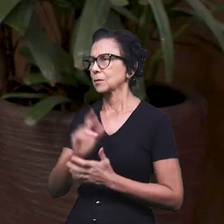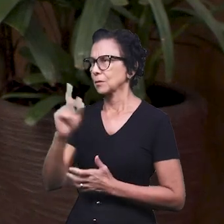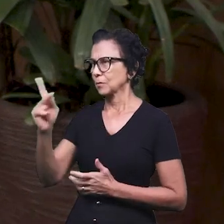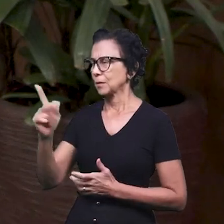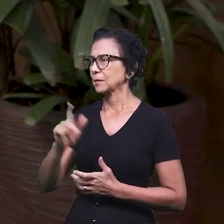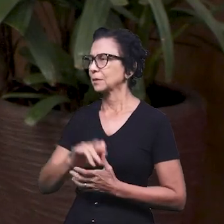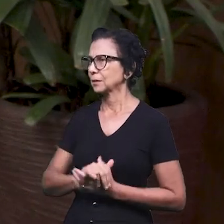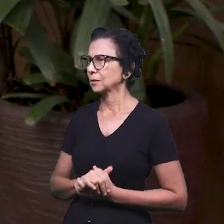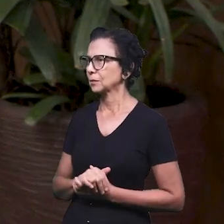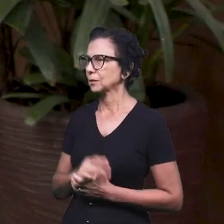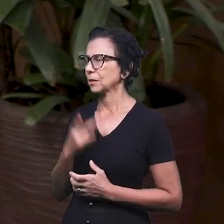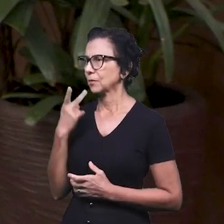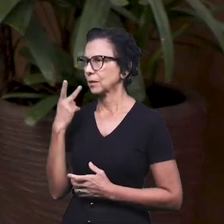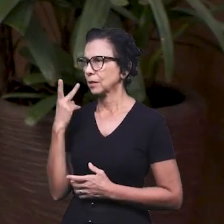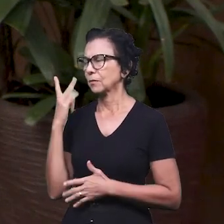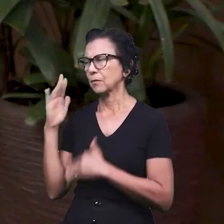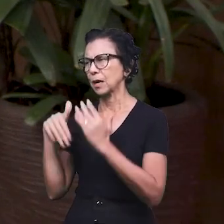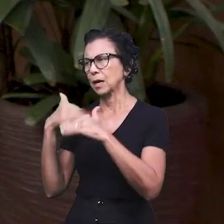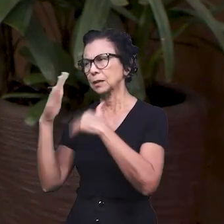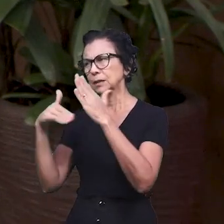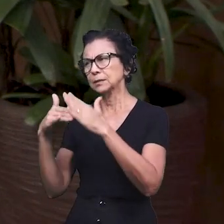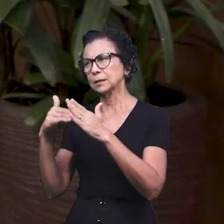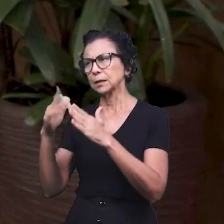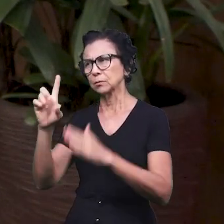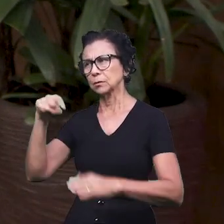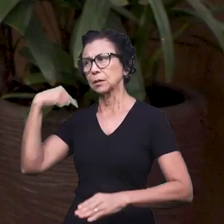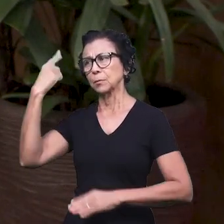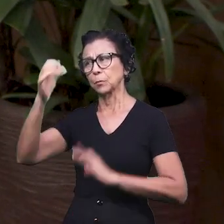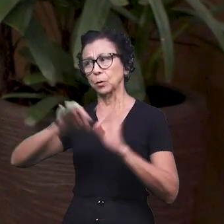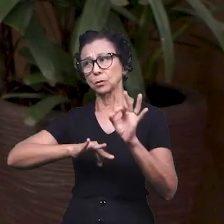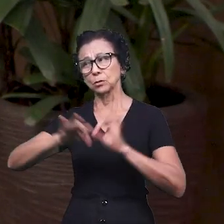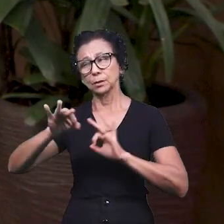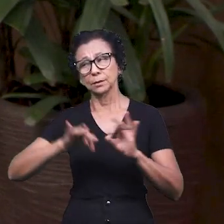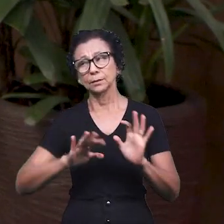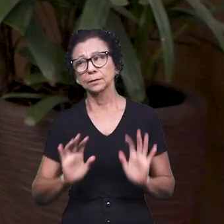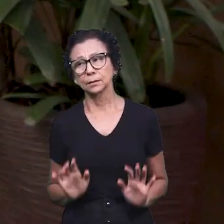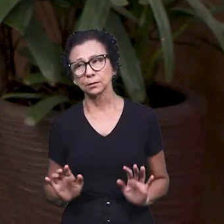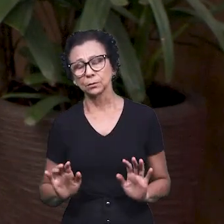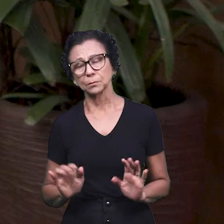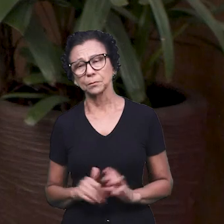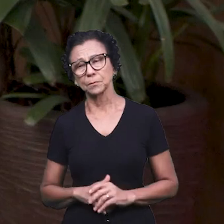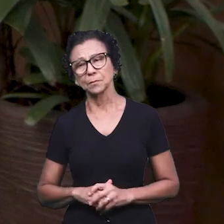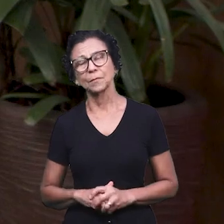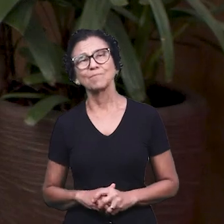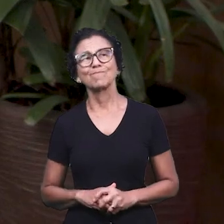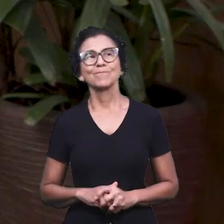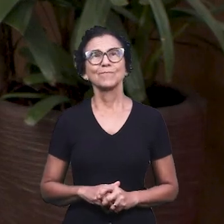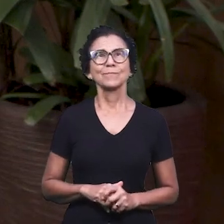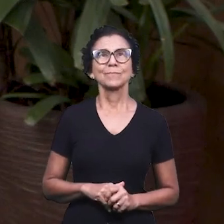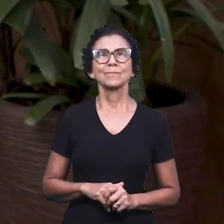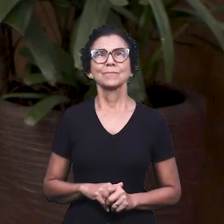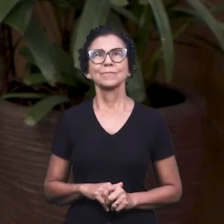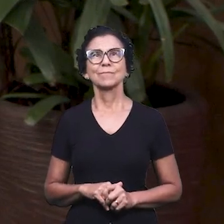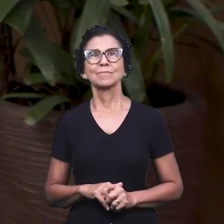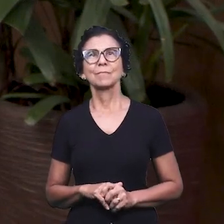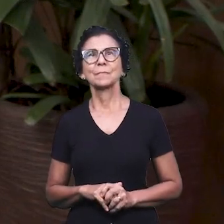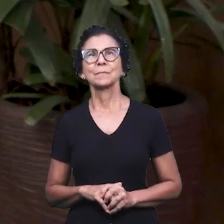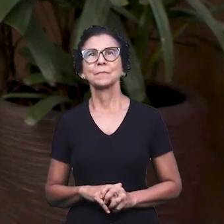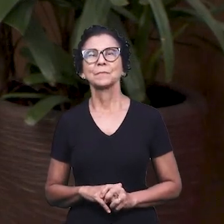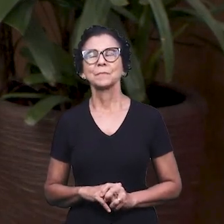de vai crescendo e depois nós organizamos, isso aí tem uma